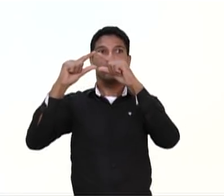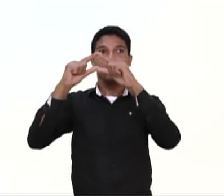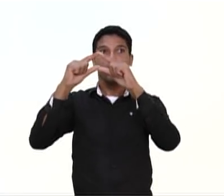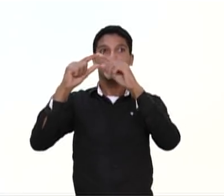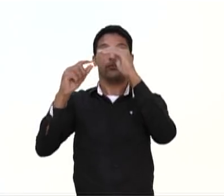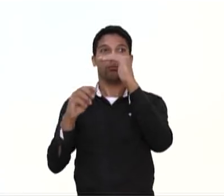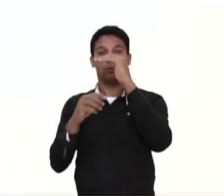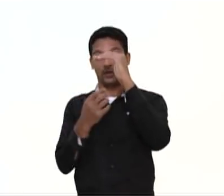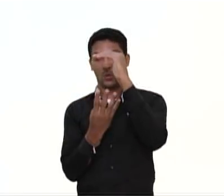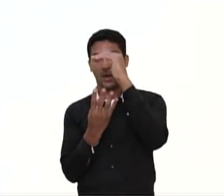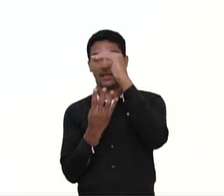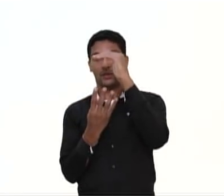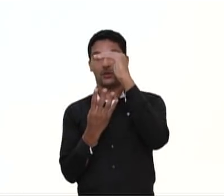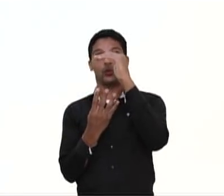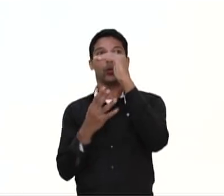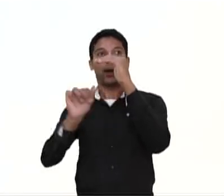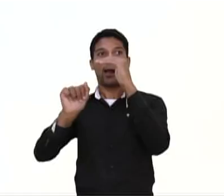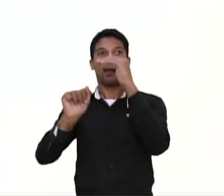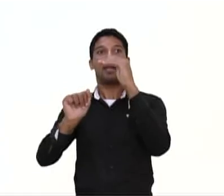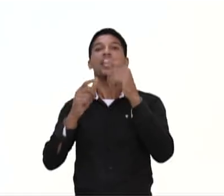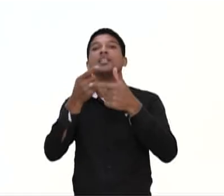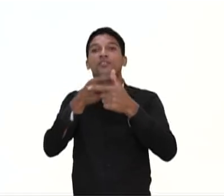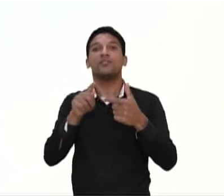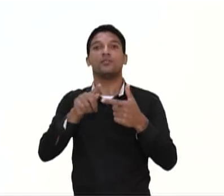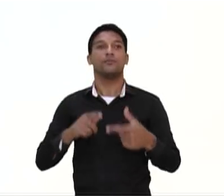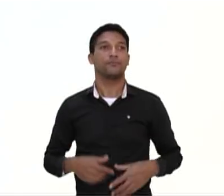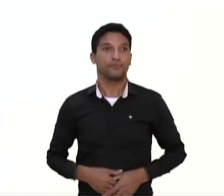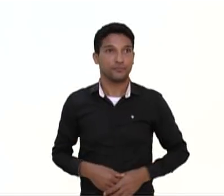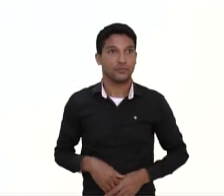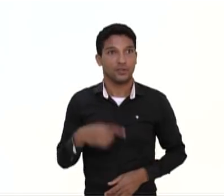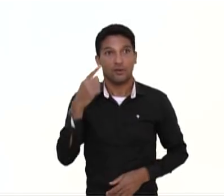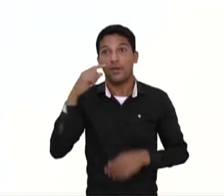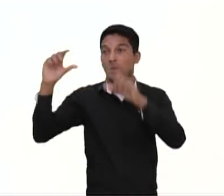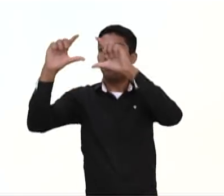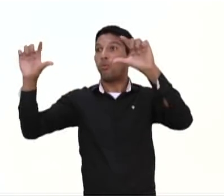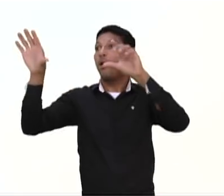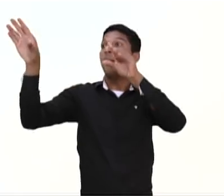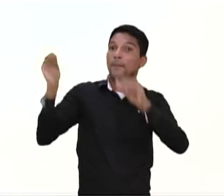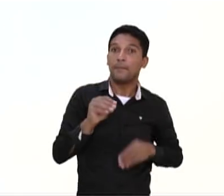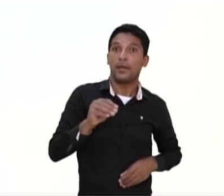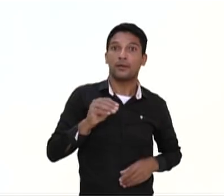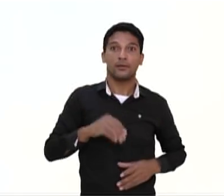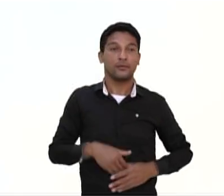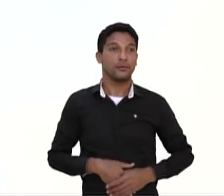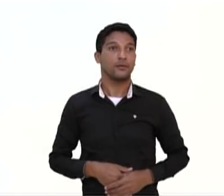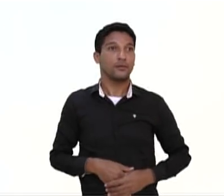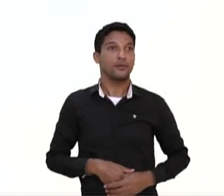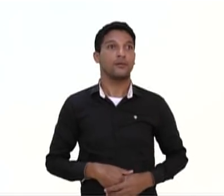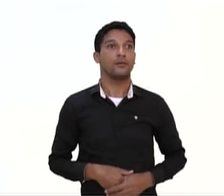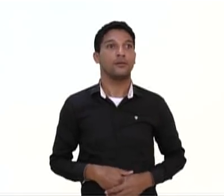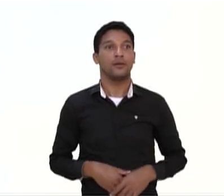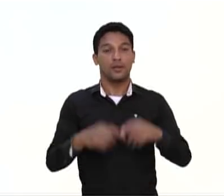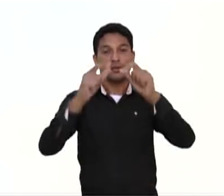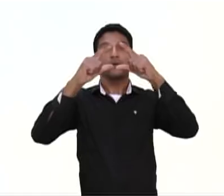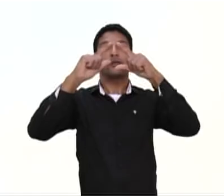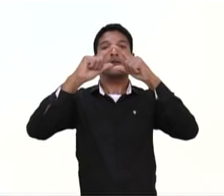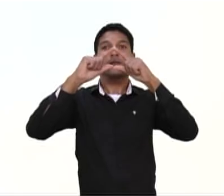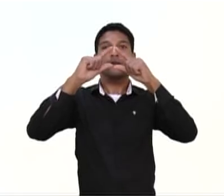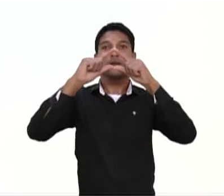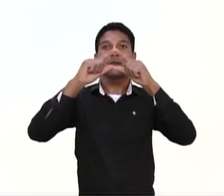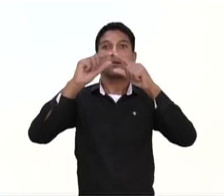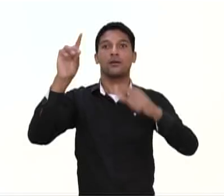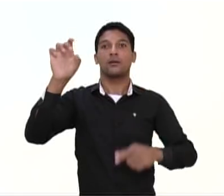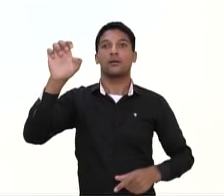a, b e c. A igual a 1, b igual a menos 4 e c igual a 3. O delta, lembra